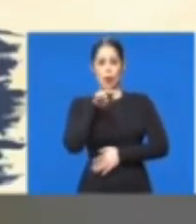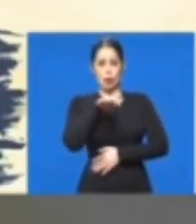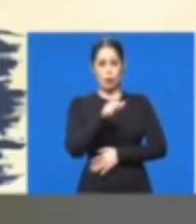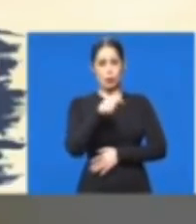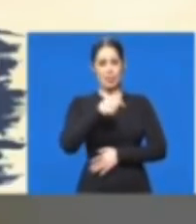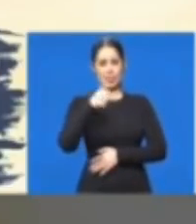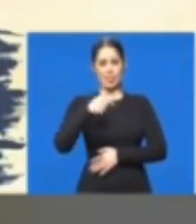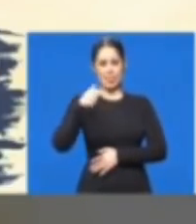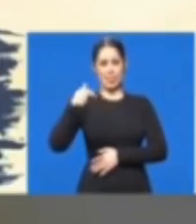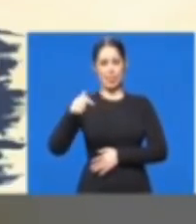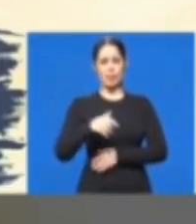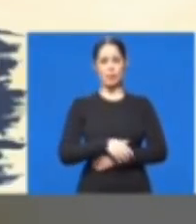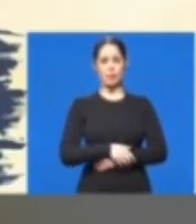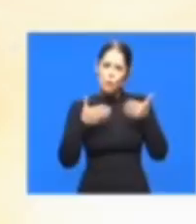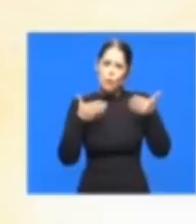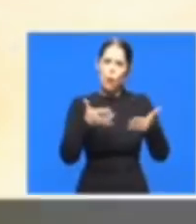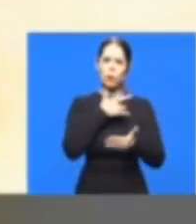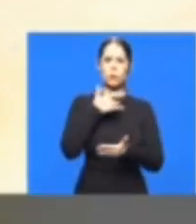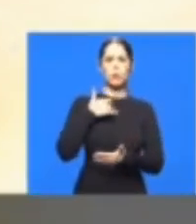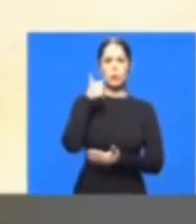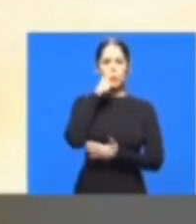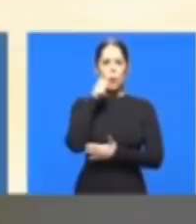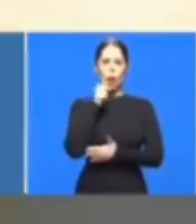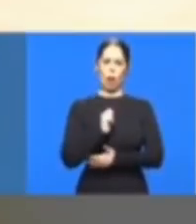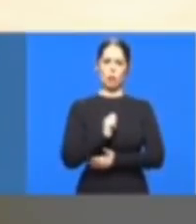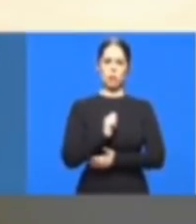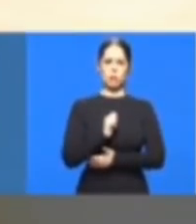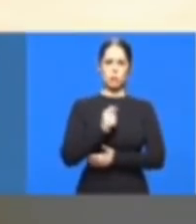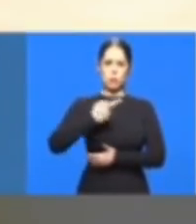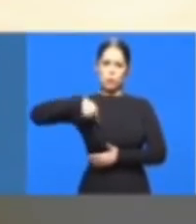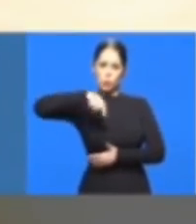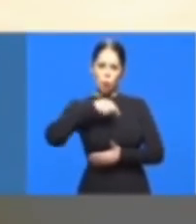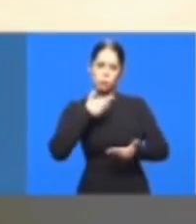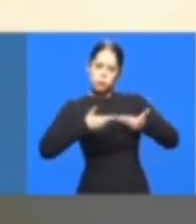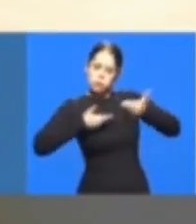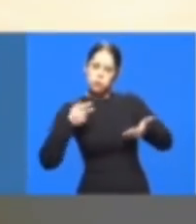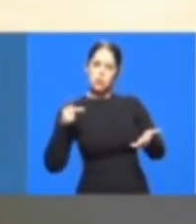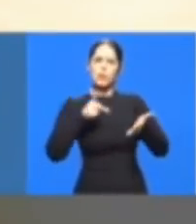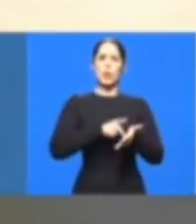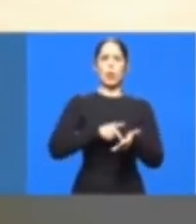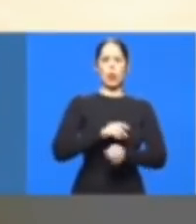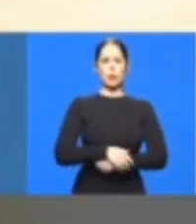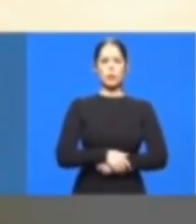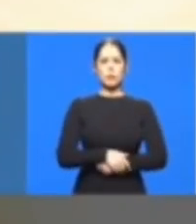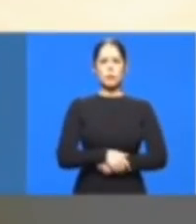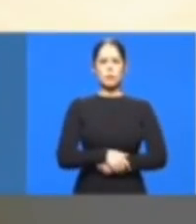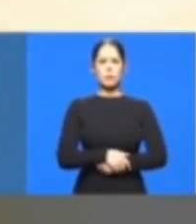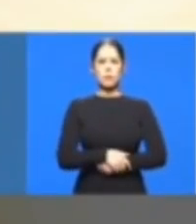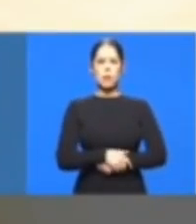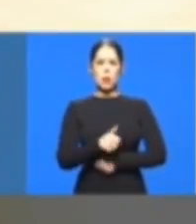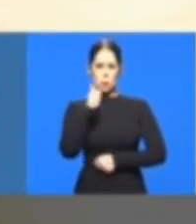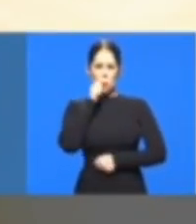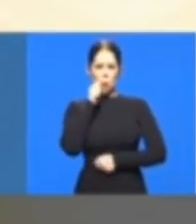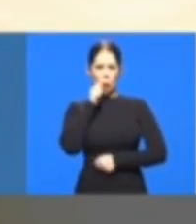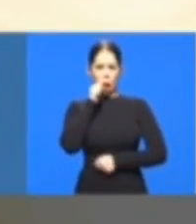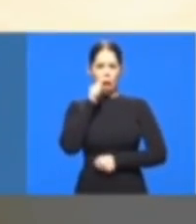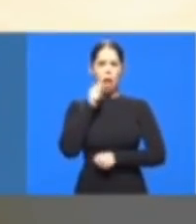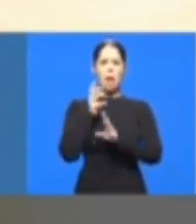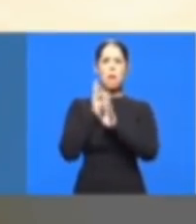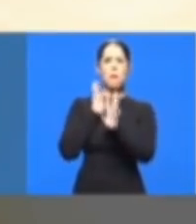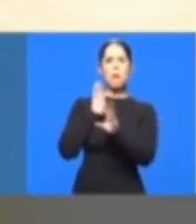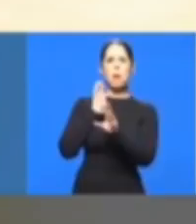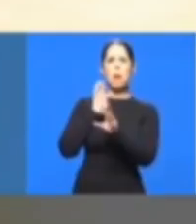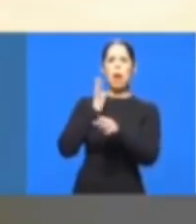Fátima Santos, 7777. Luto pela saúde da mulher. Para que sejamos atendidas de verdade. Para que as